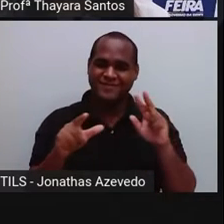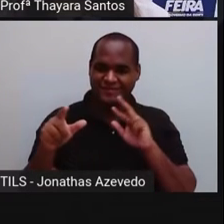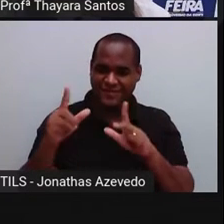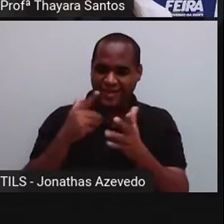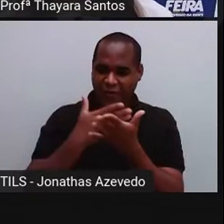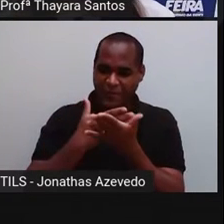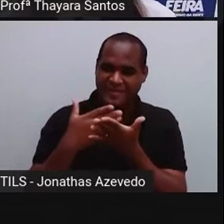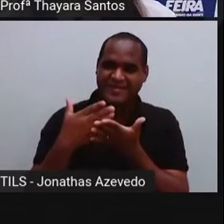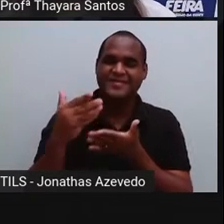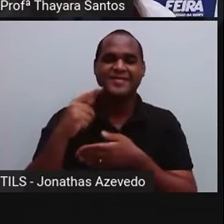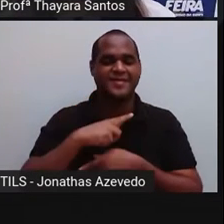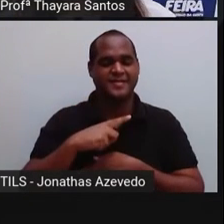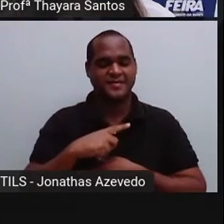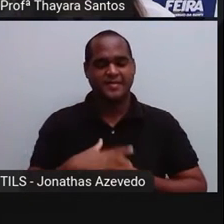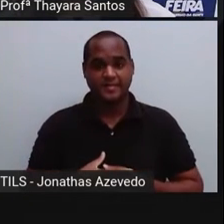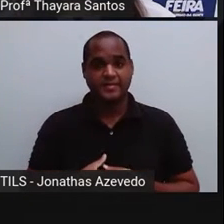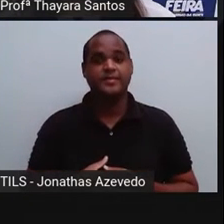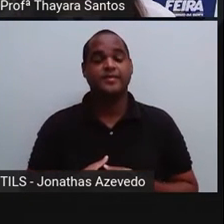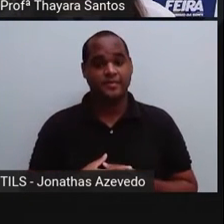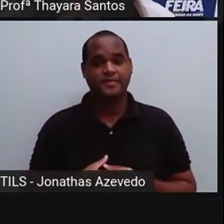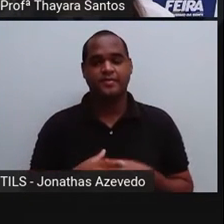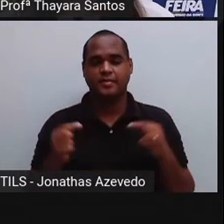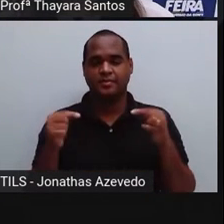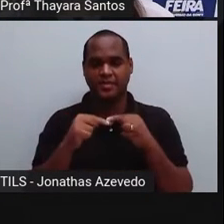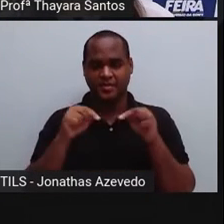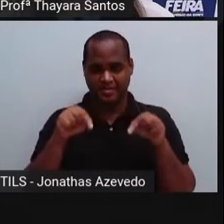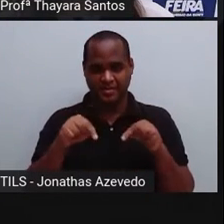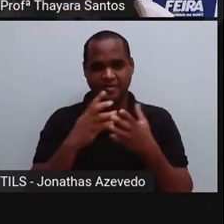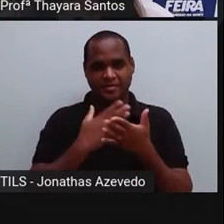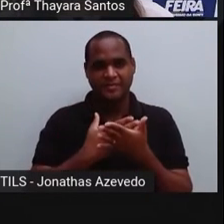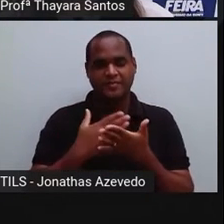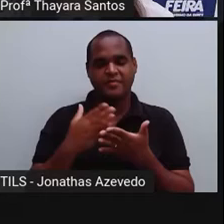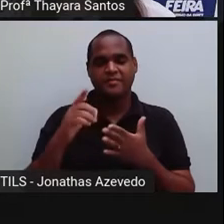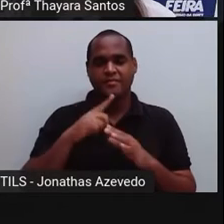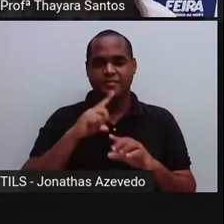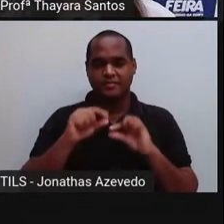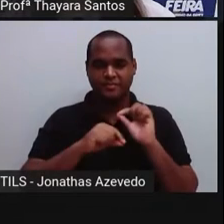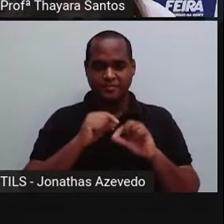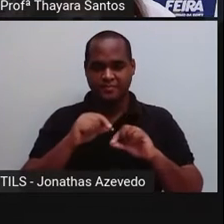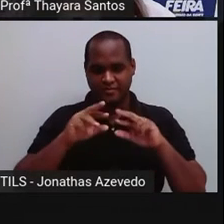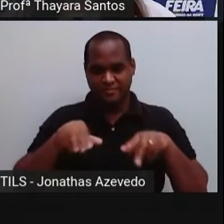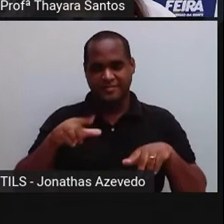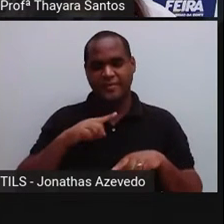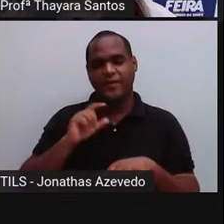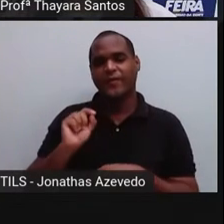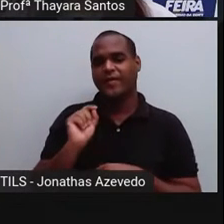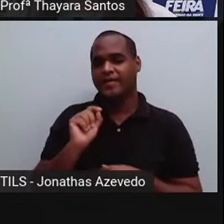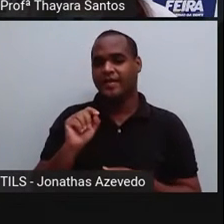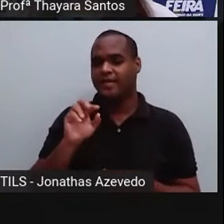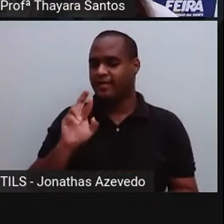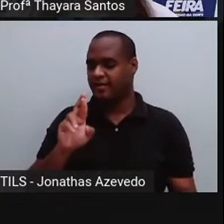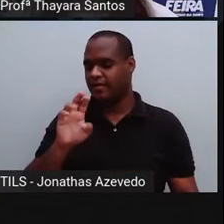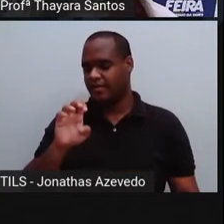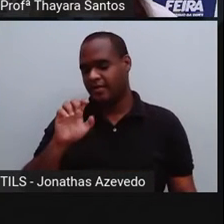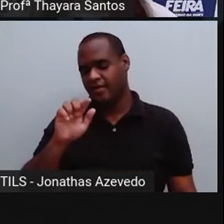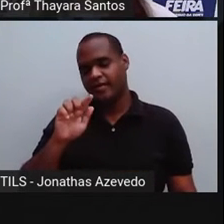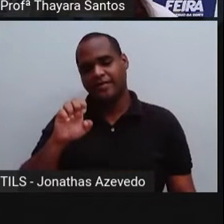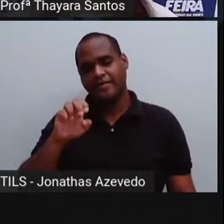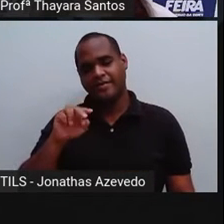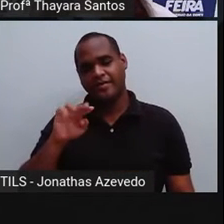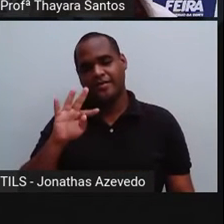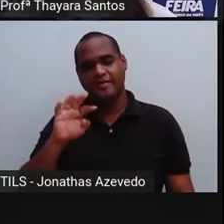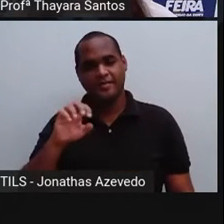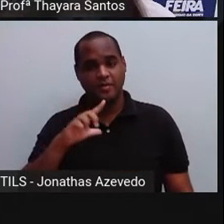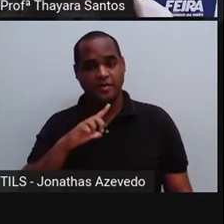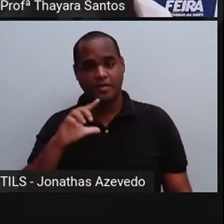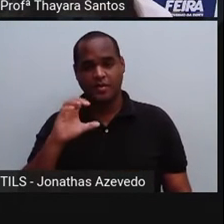iniciaram o processo. Então, nesse caso, os que iniciaram o processo a gente chama de reagentes, que no caso aí vai ser o